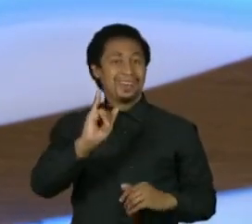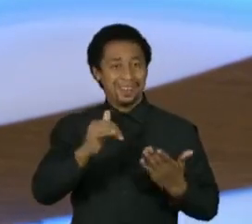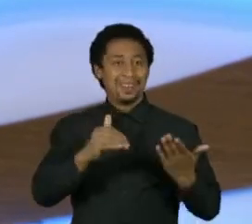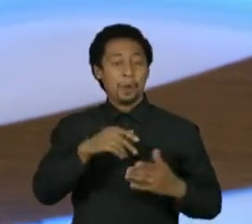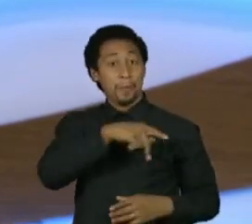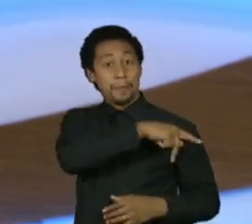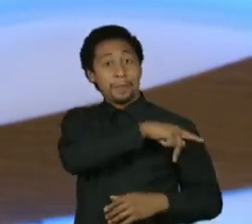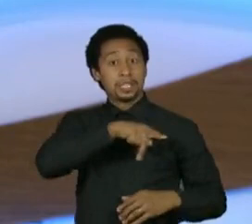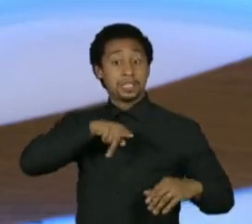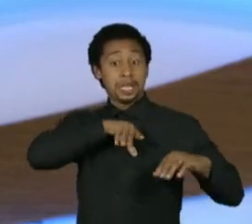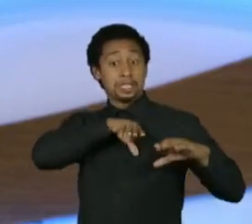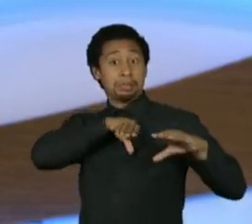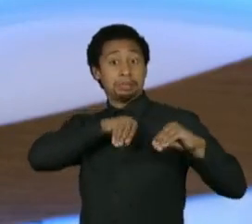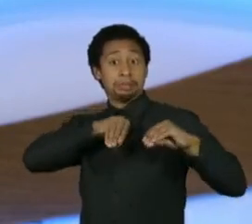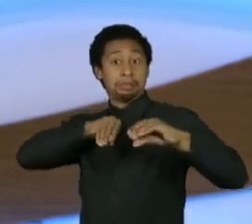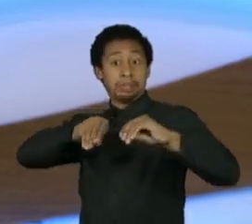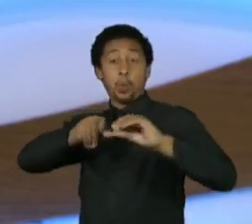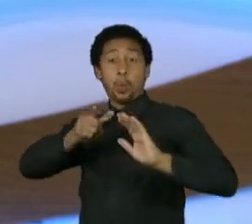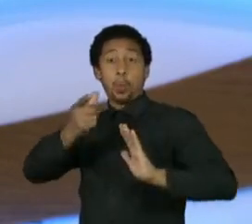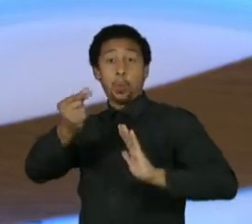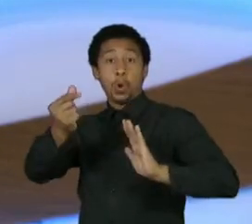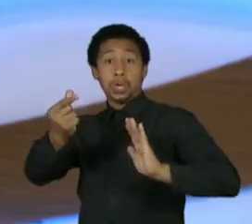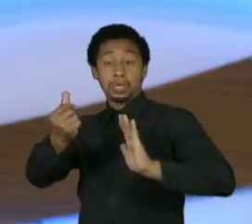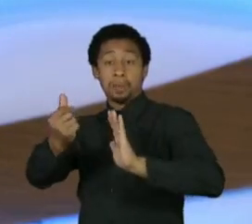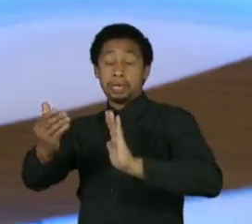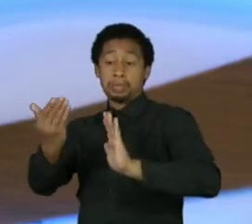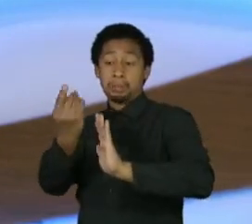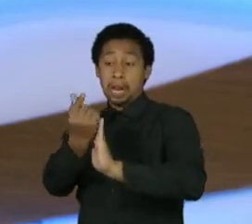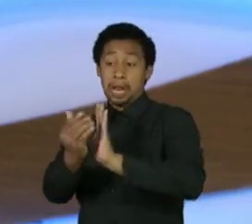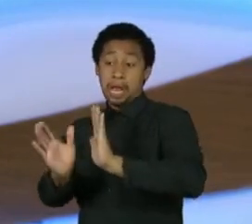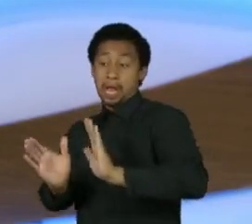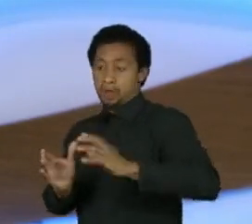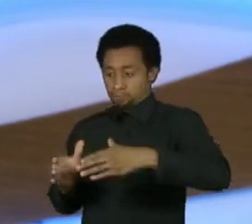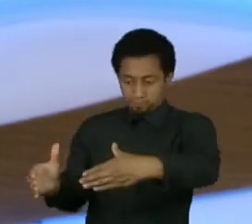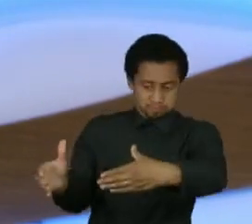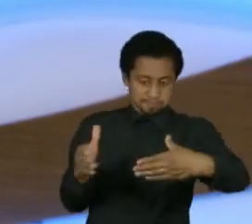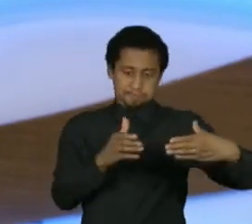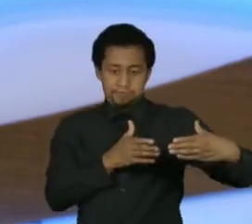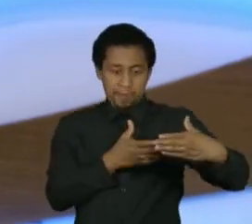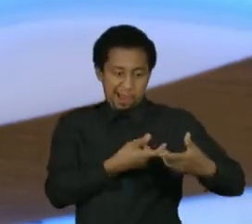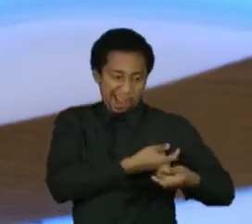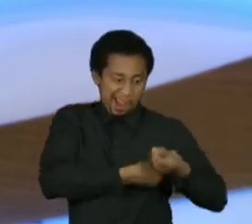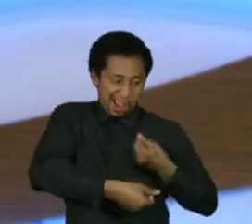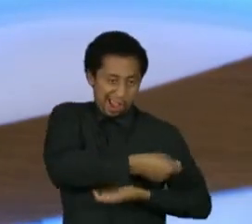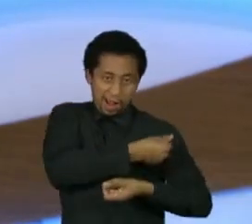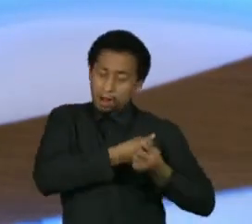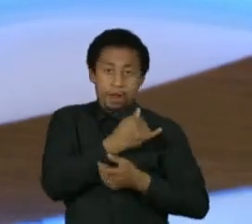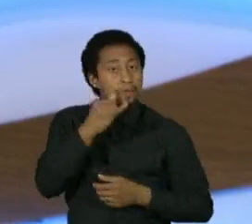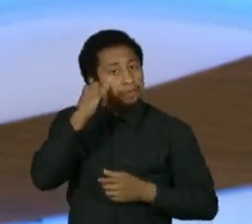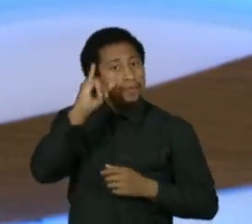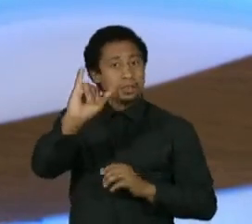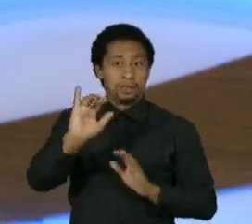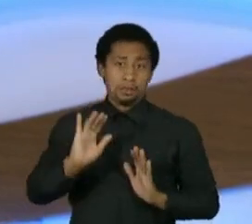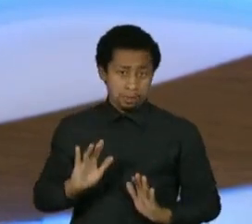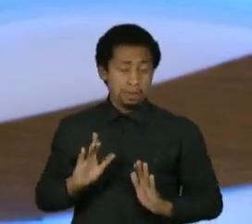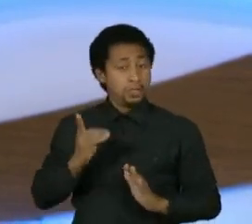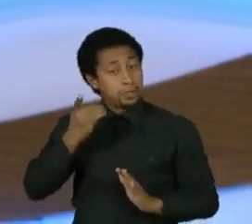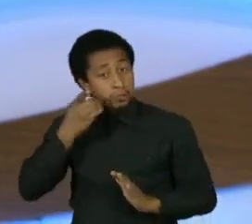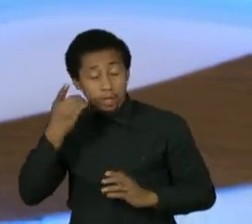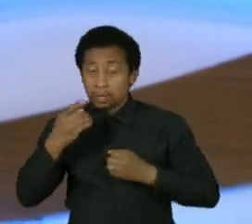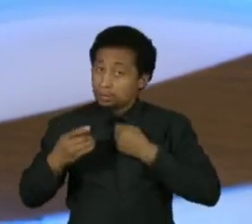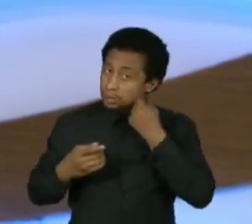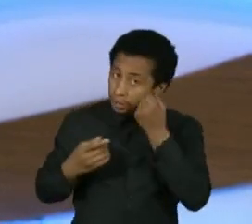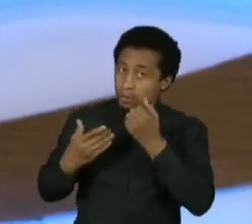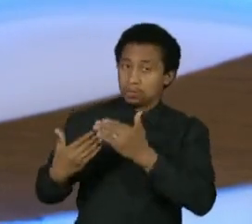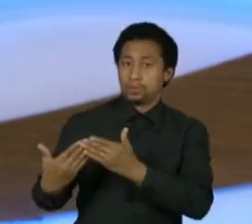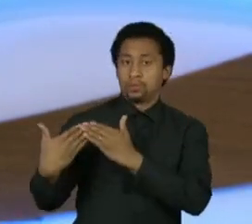abrigar todo o orçamento na sua mão, aí sim, de forma secreta, para fazer barganha com um grupo de deputados e grupos de senadores. E só para finalizar, não